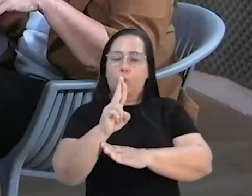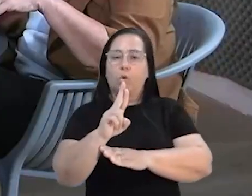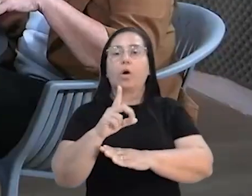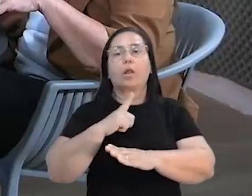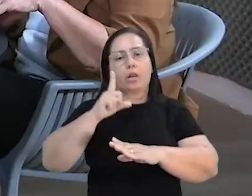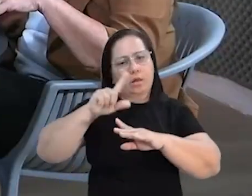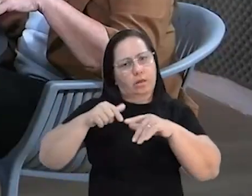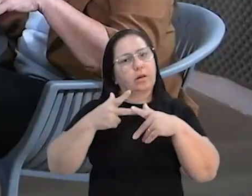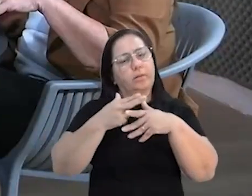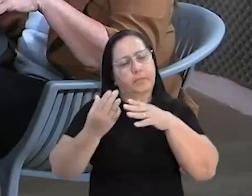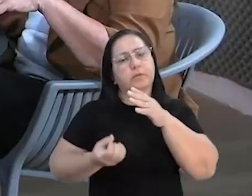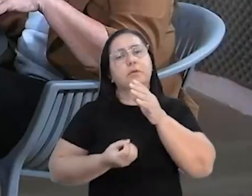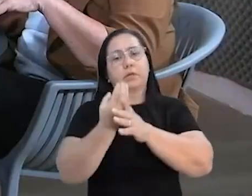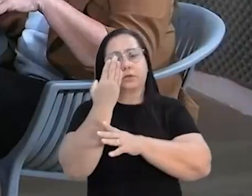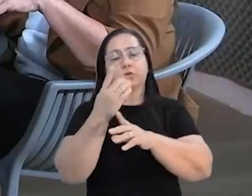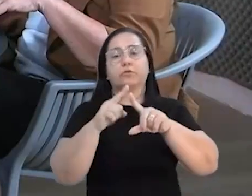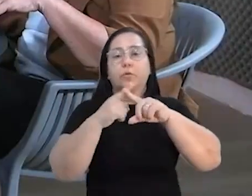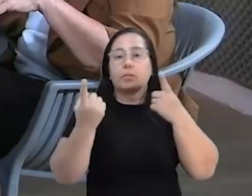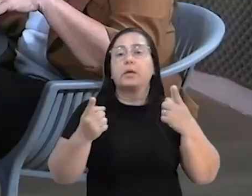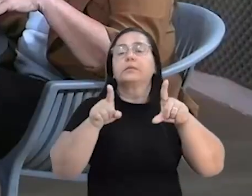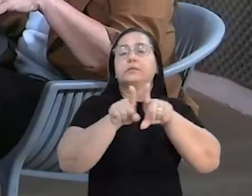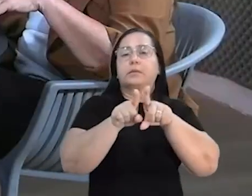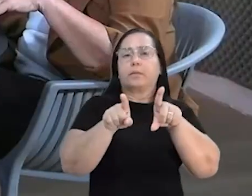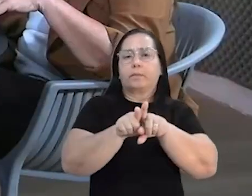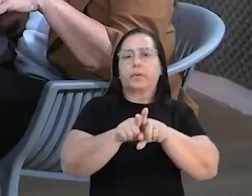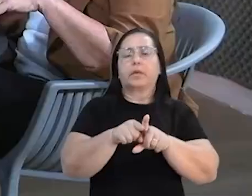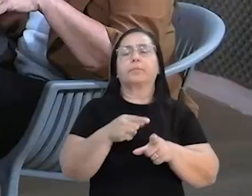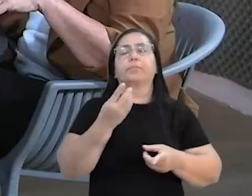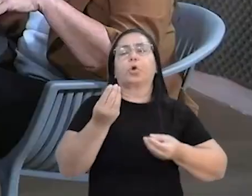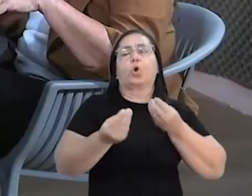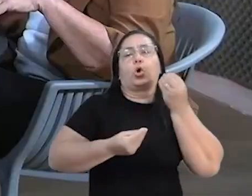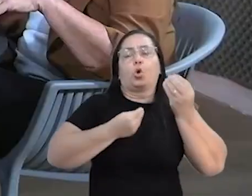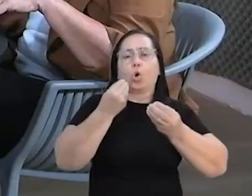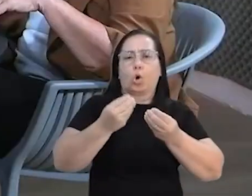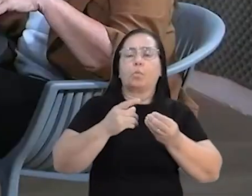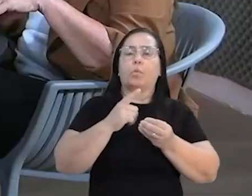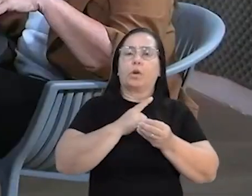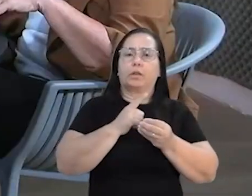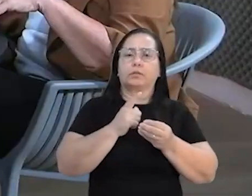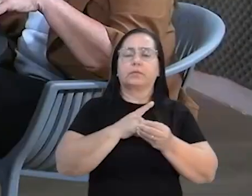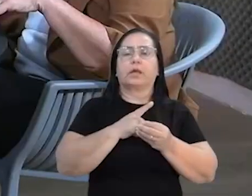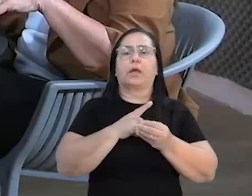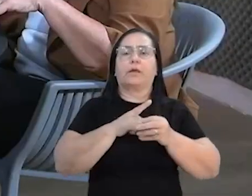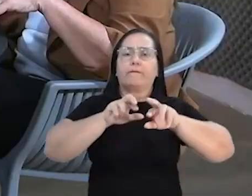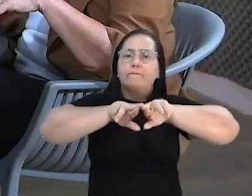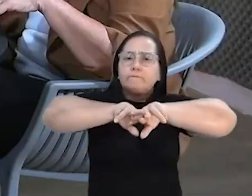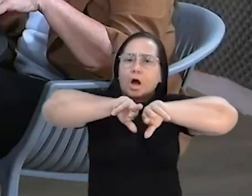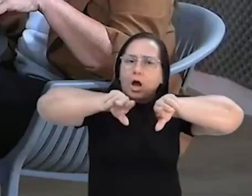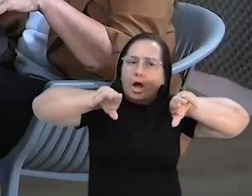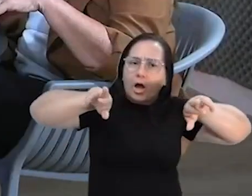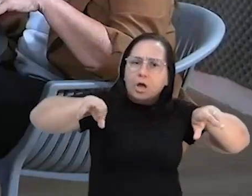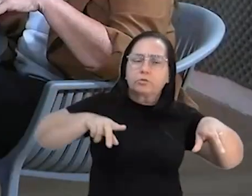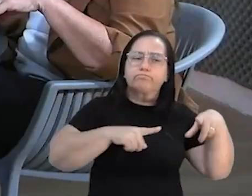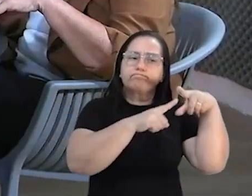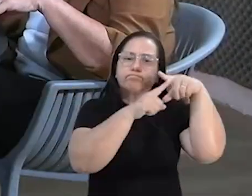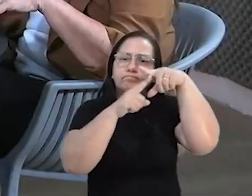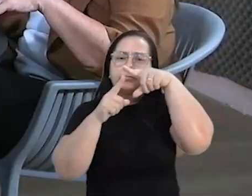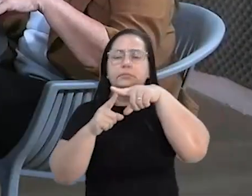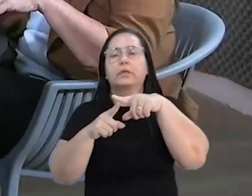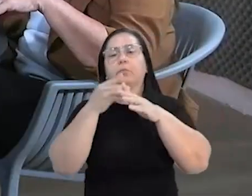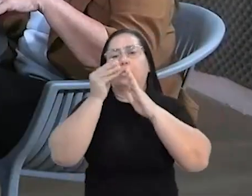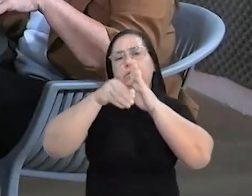como elemento de criatividade, mas também como permeia, né, vários elementos de design